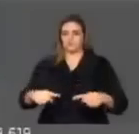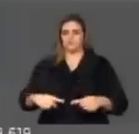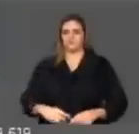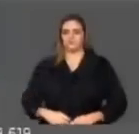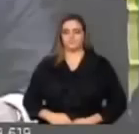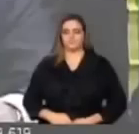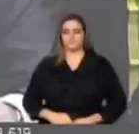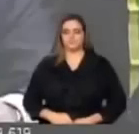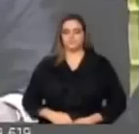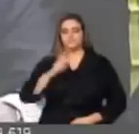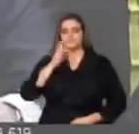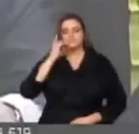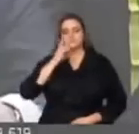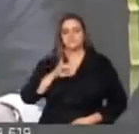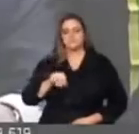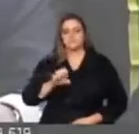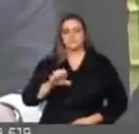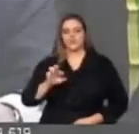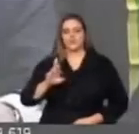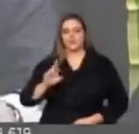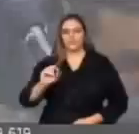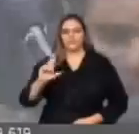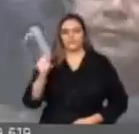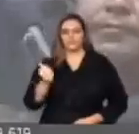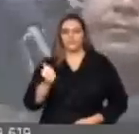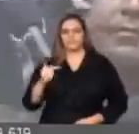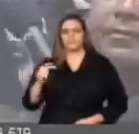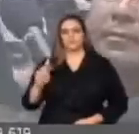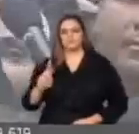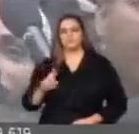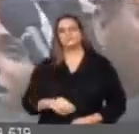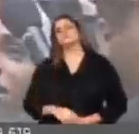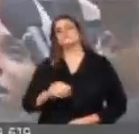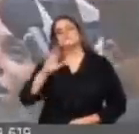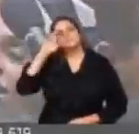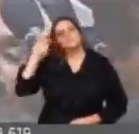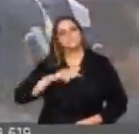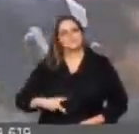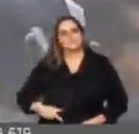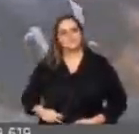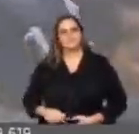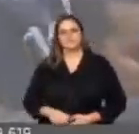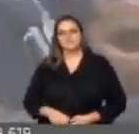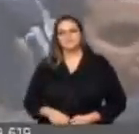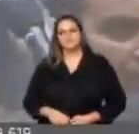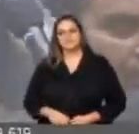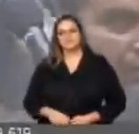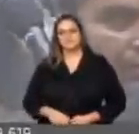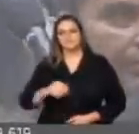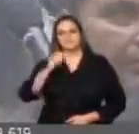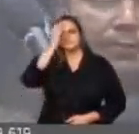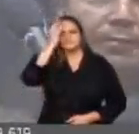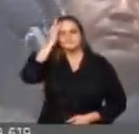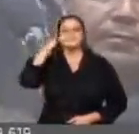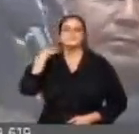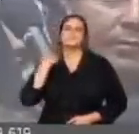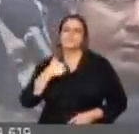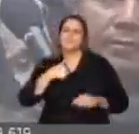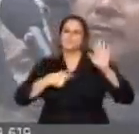contrários. Deputado Zé Rocha, do PR. Senhor presidente, pela Constituição que jurei